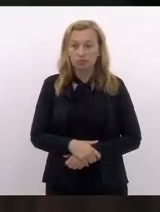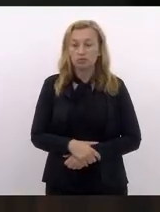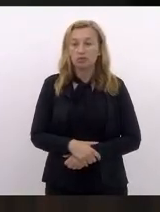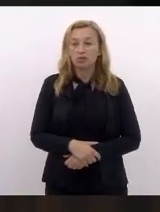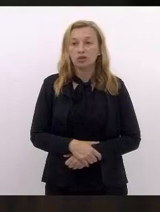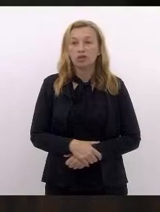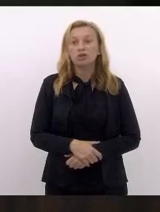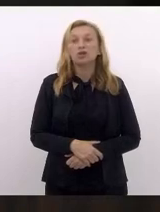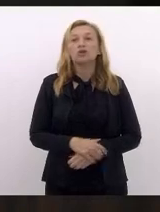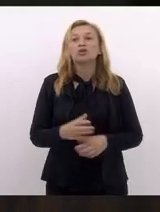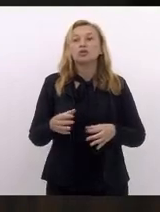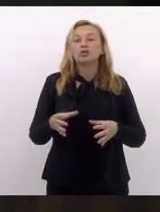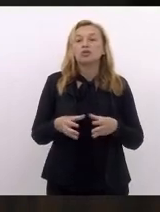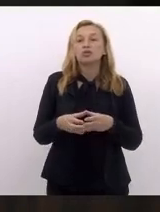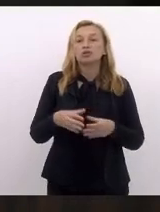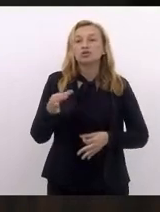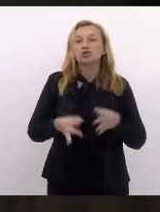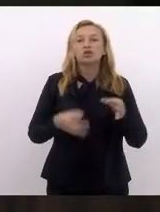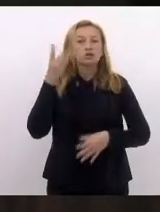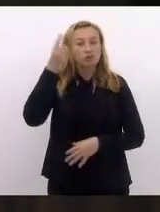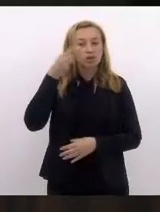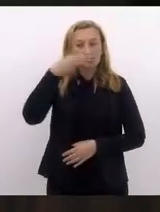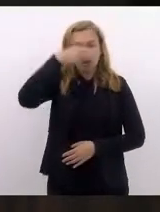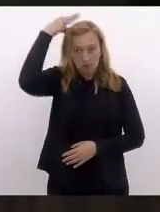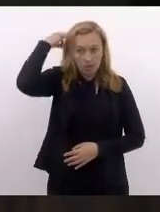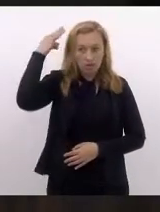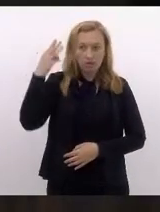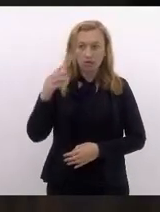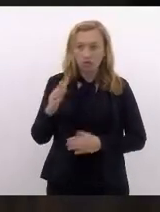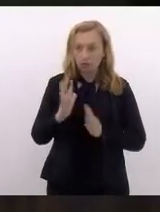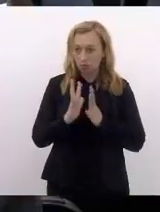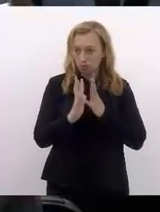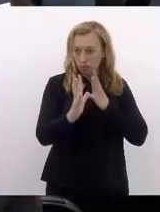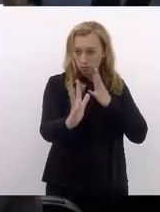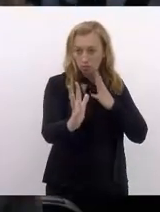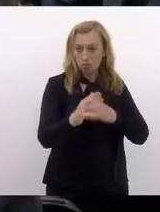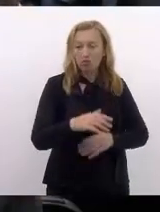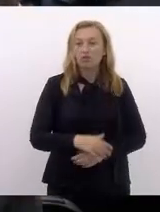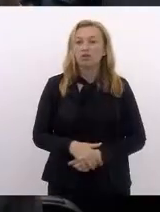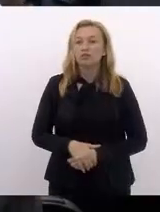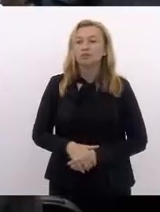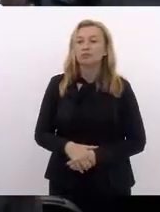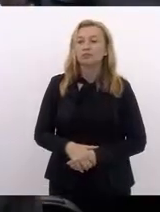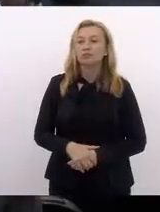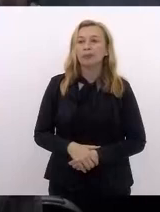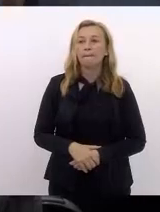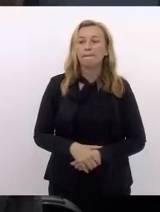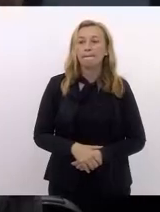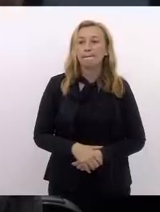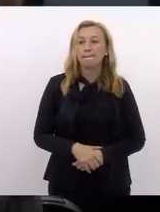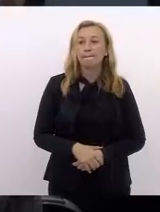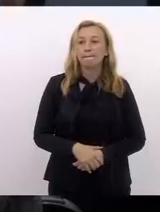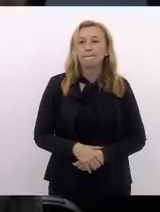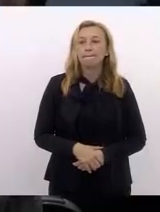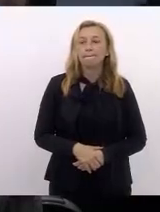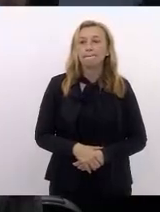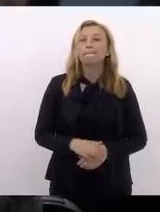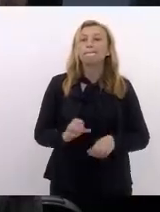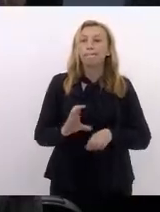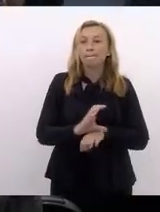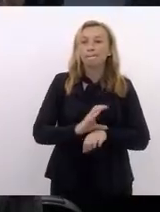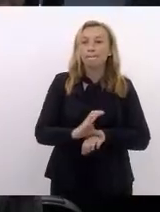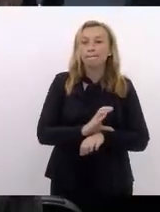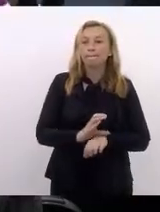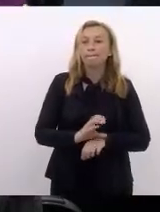então pela comissão de começar os dias que tá do Márcio Pacheco uma atrás do outro parecer pela o parecer pela